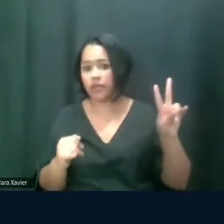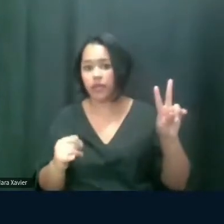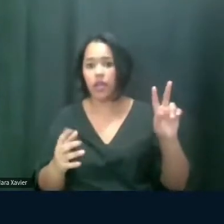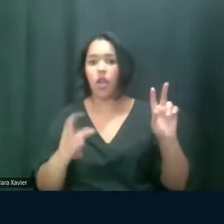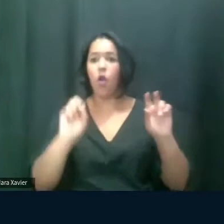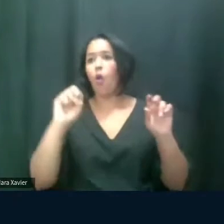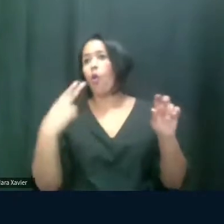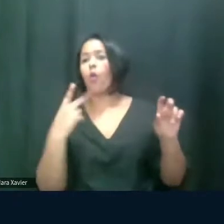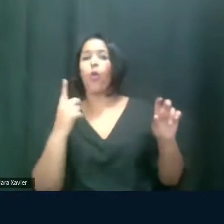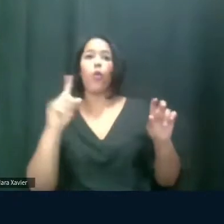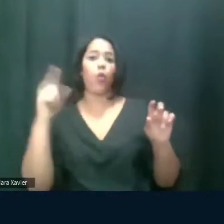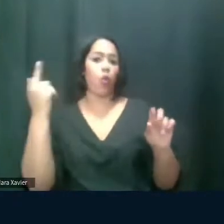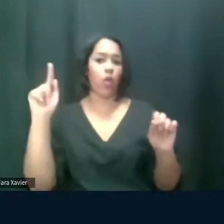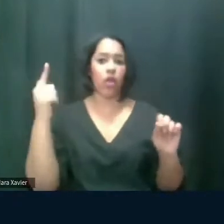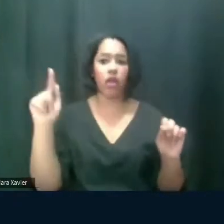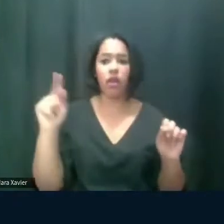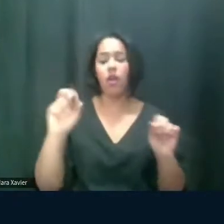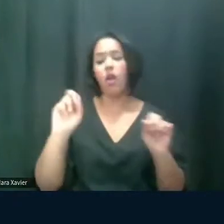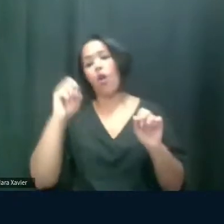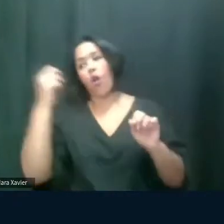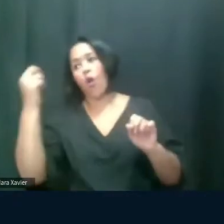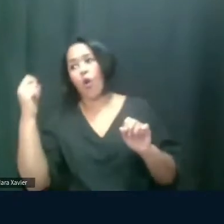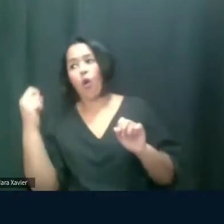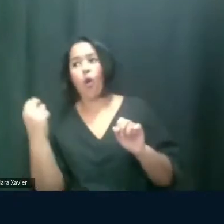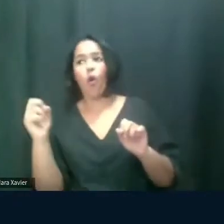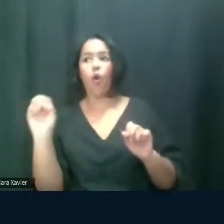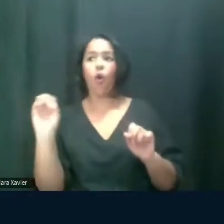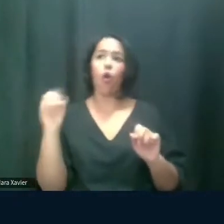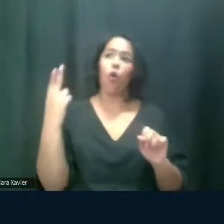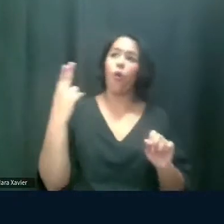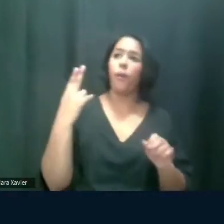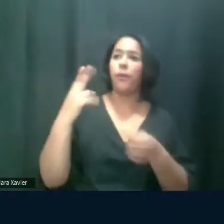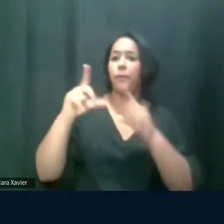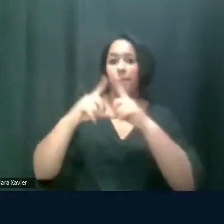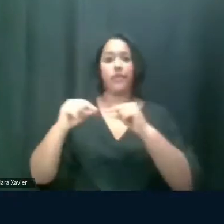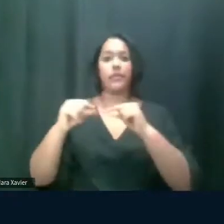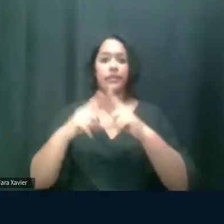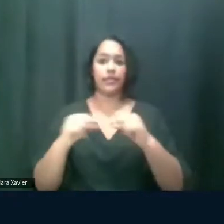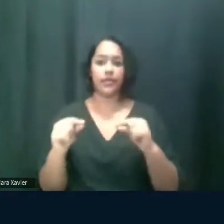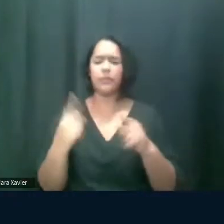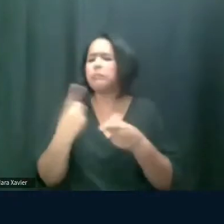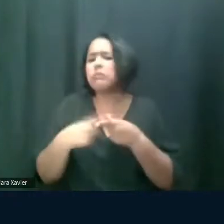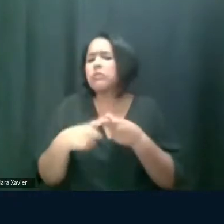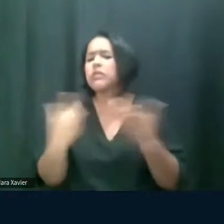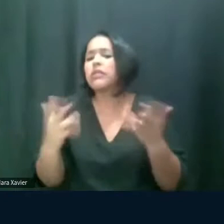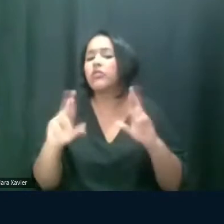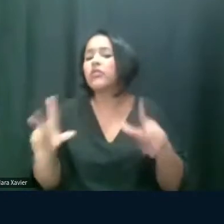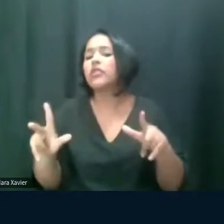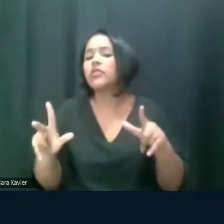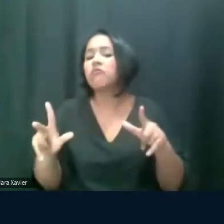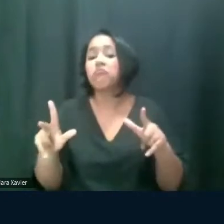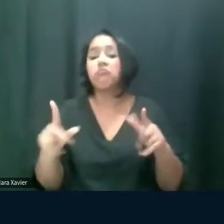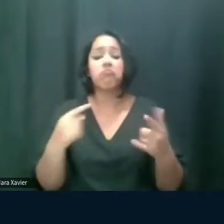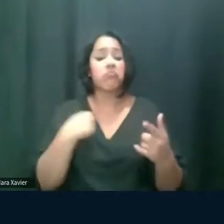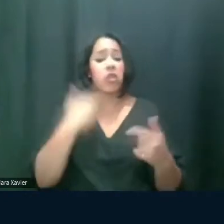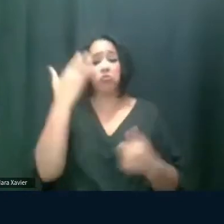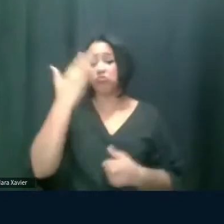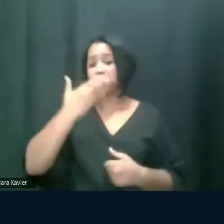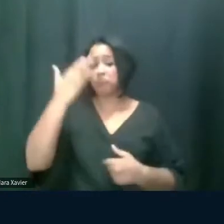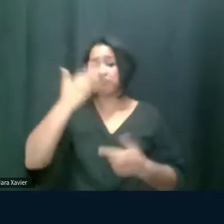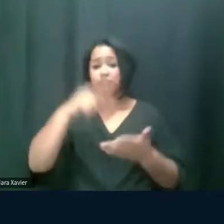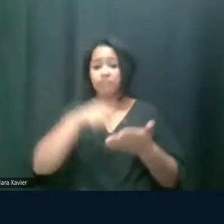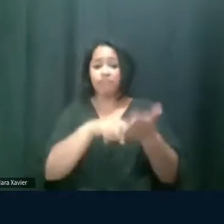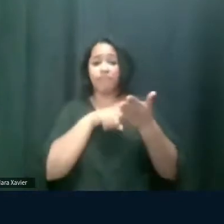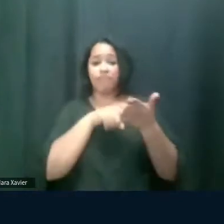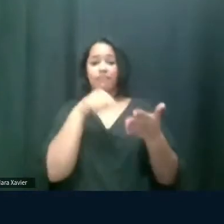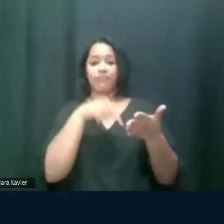de Goiânia, ou de Brasília. Por que que é tão diferente assim? Isso não apareceu muito no trabalho.